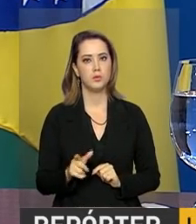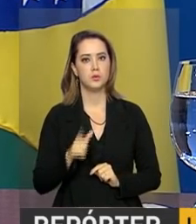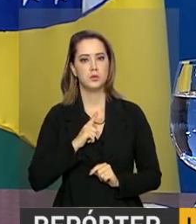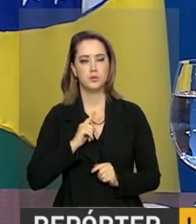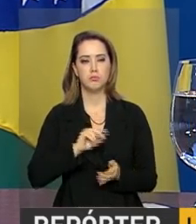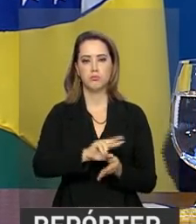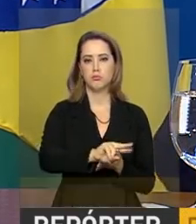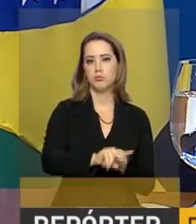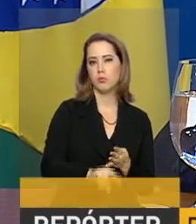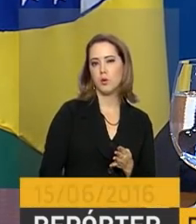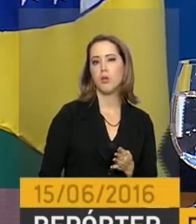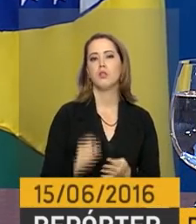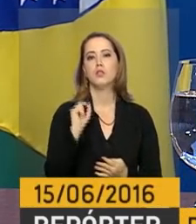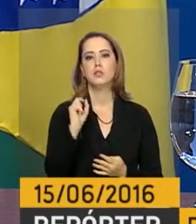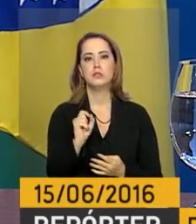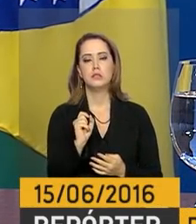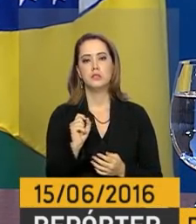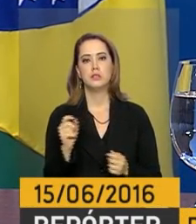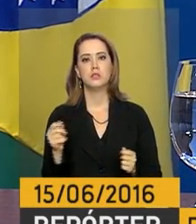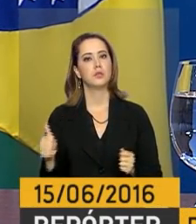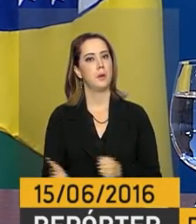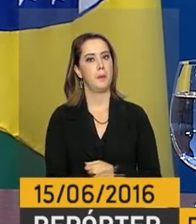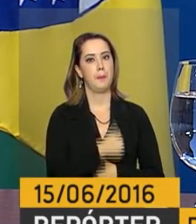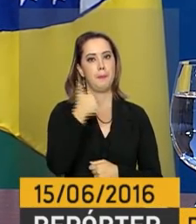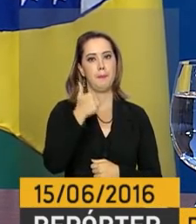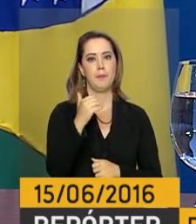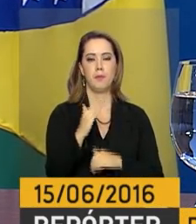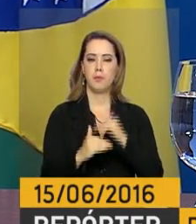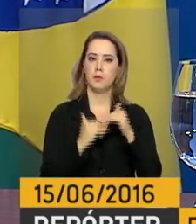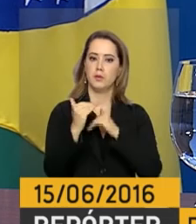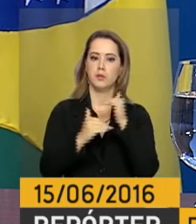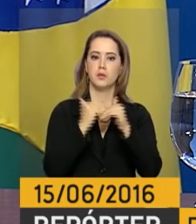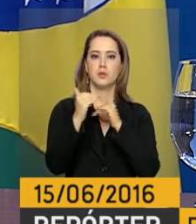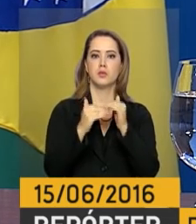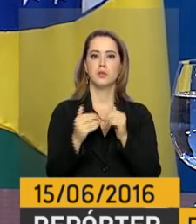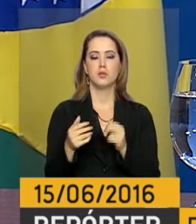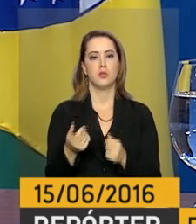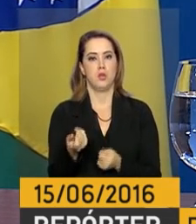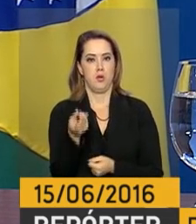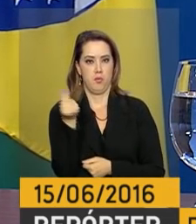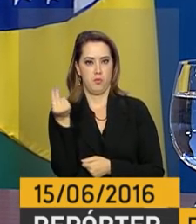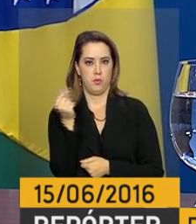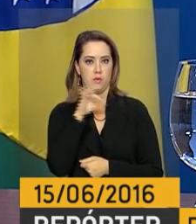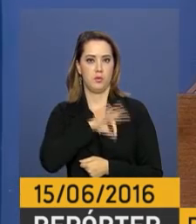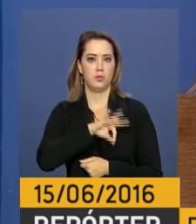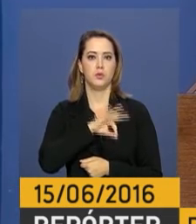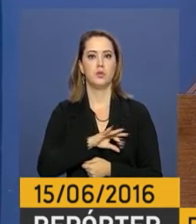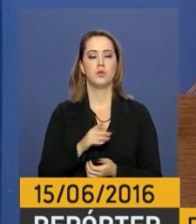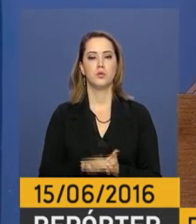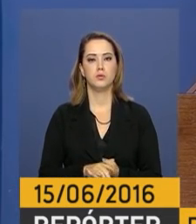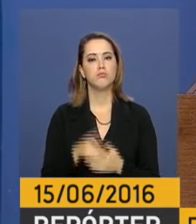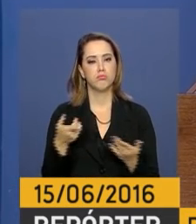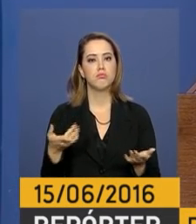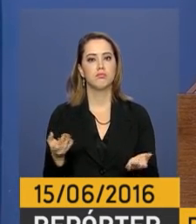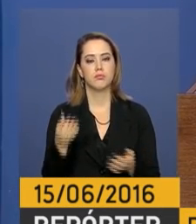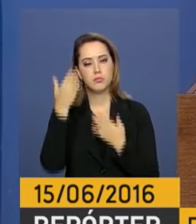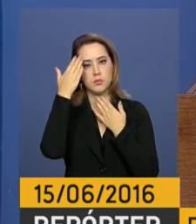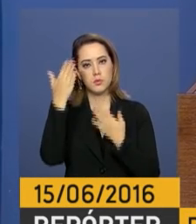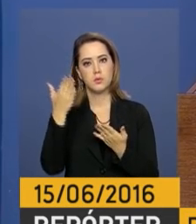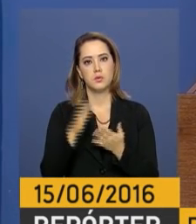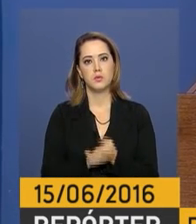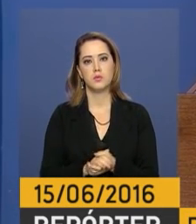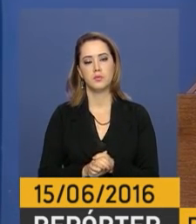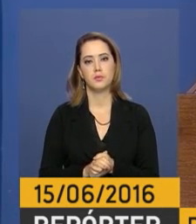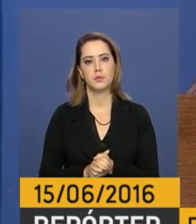medidas que visem a melhorar a produção e a renda. Obrigado. É isso e eh tenho o prazer